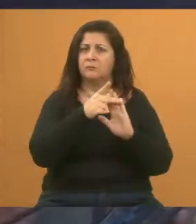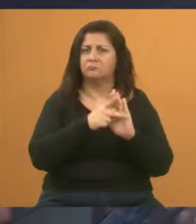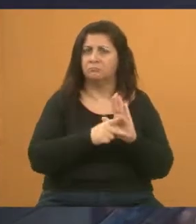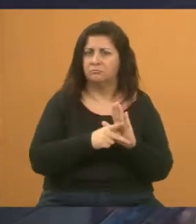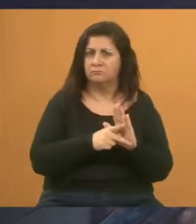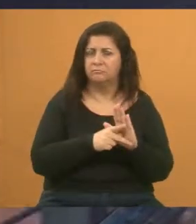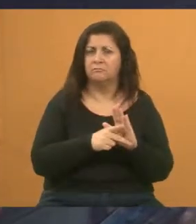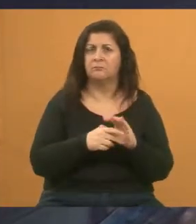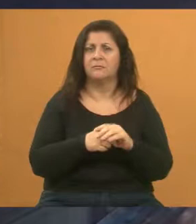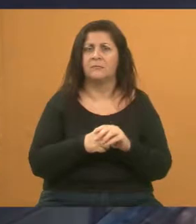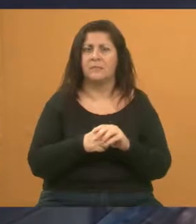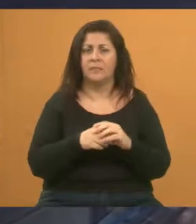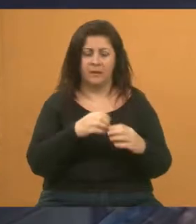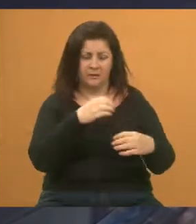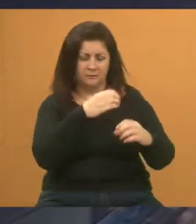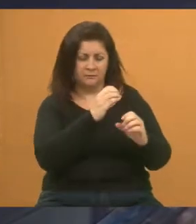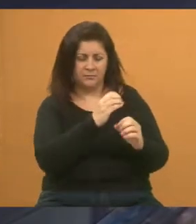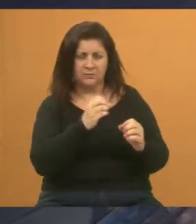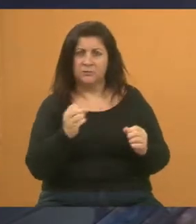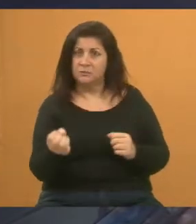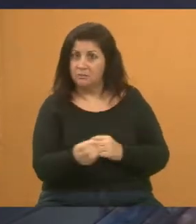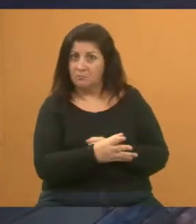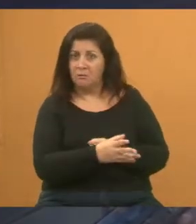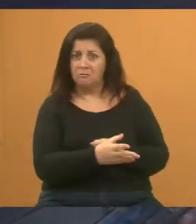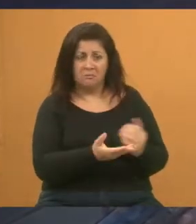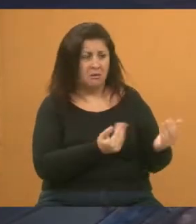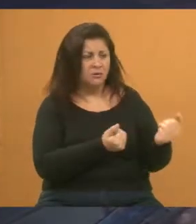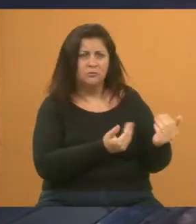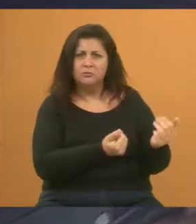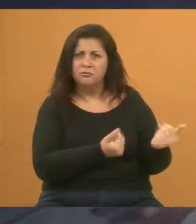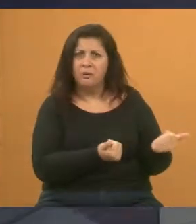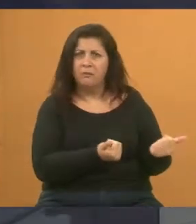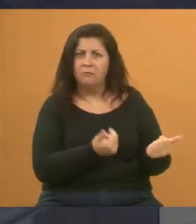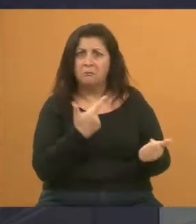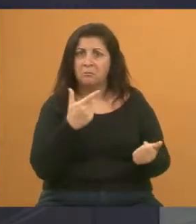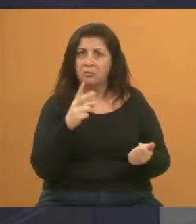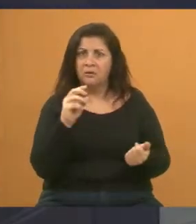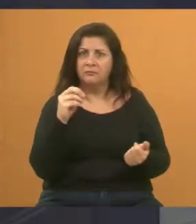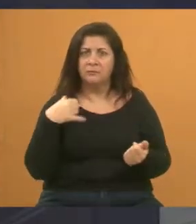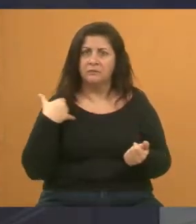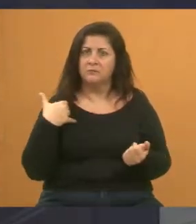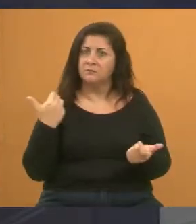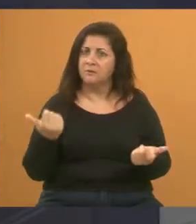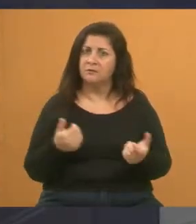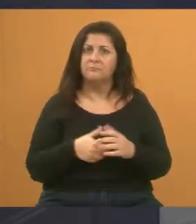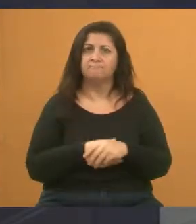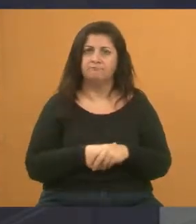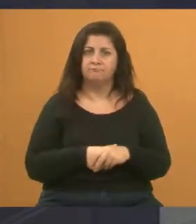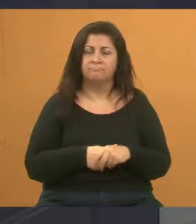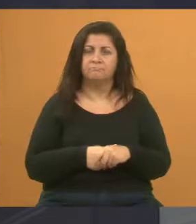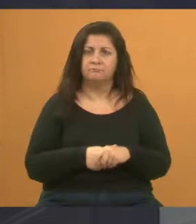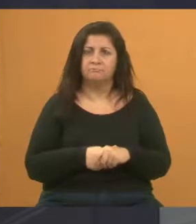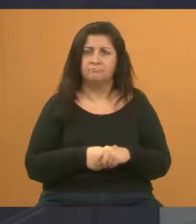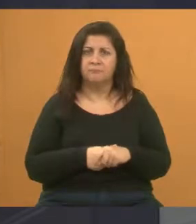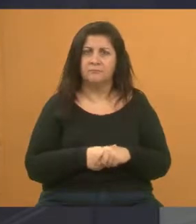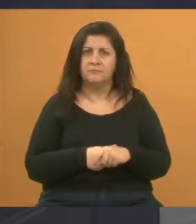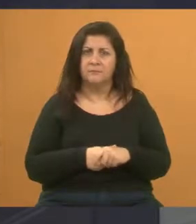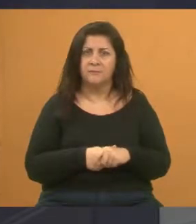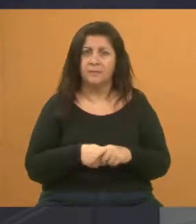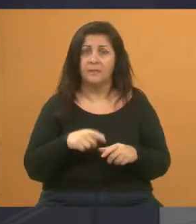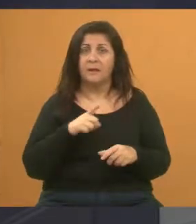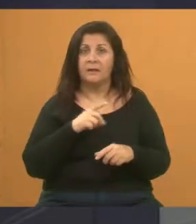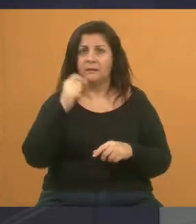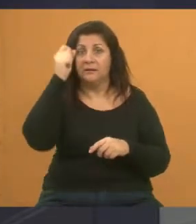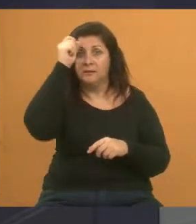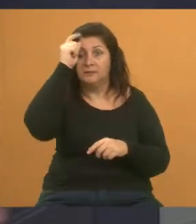desses cientistas novos, que ela é uma jovem cientista, ela não chega a 20 anos, que tenham